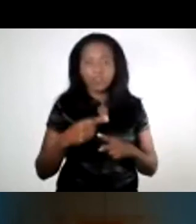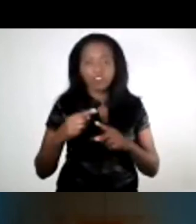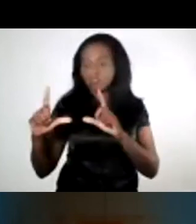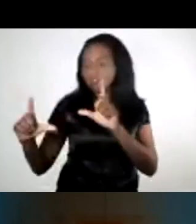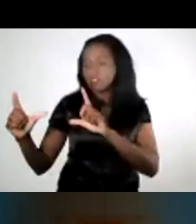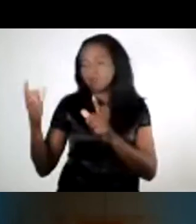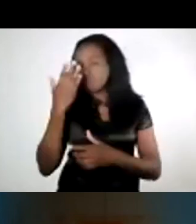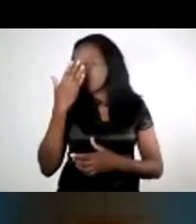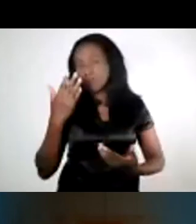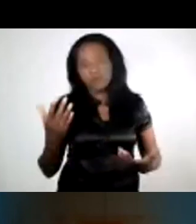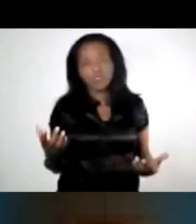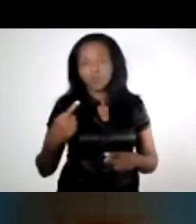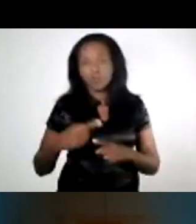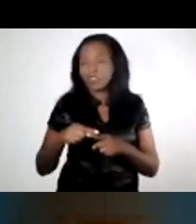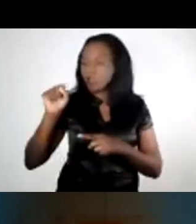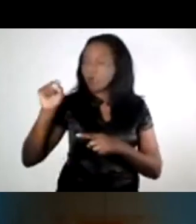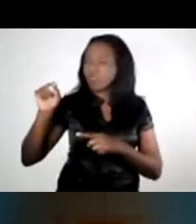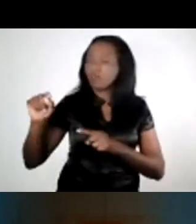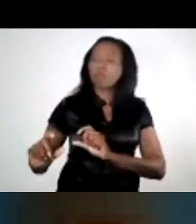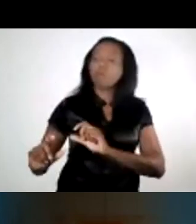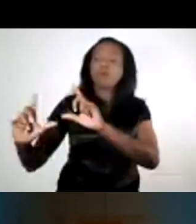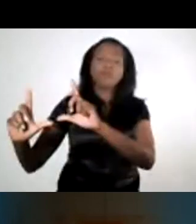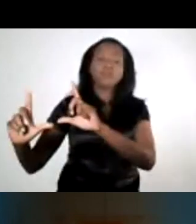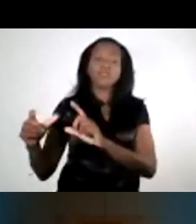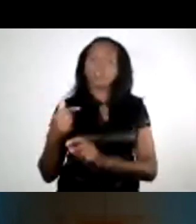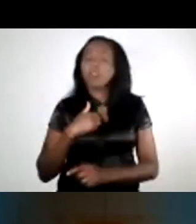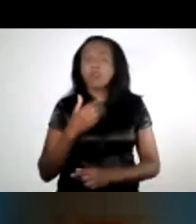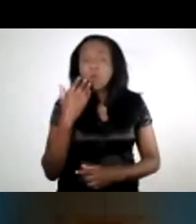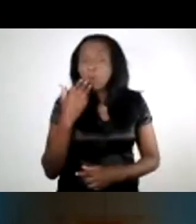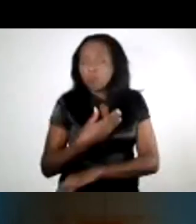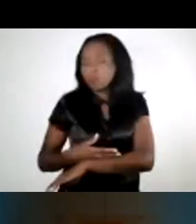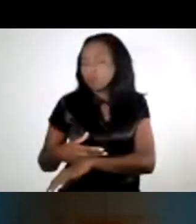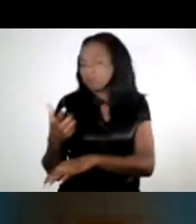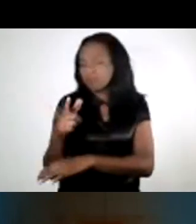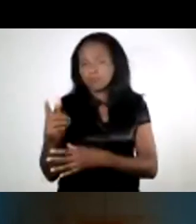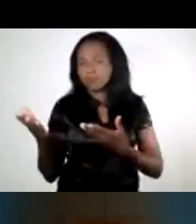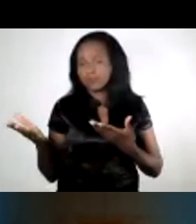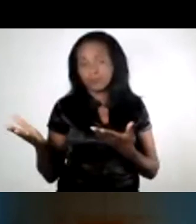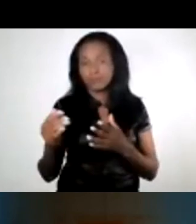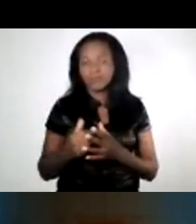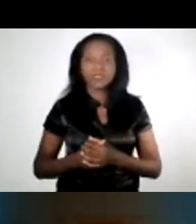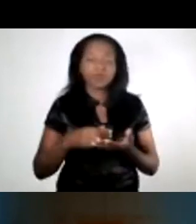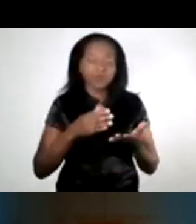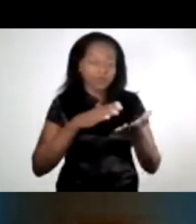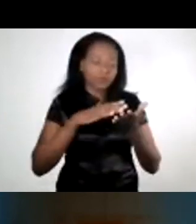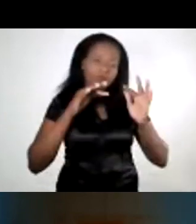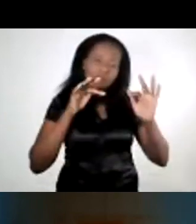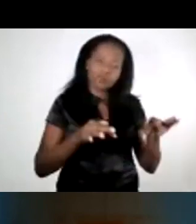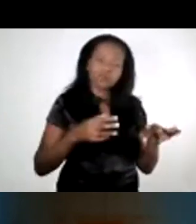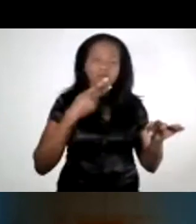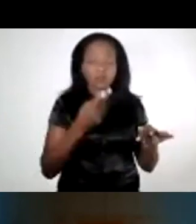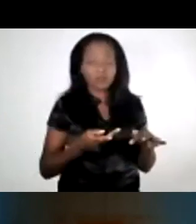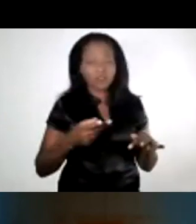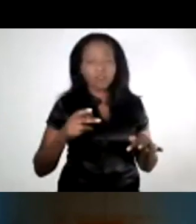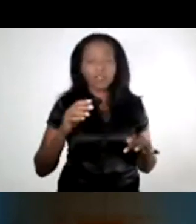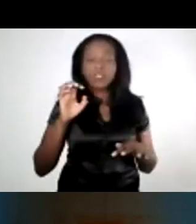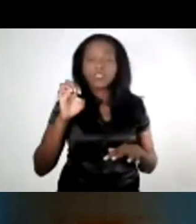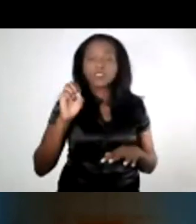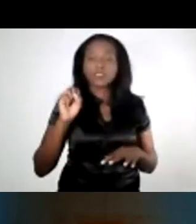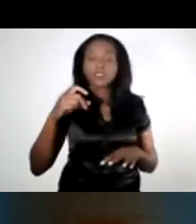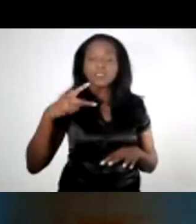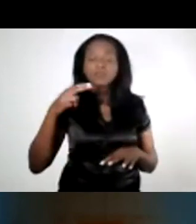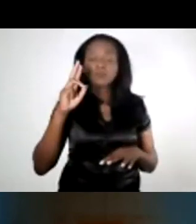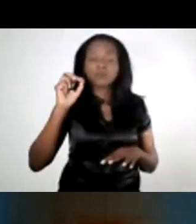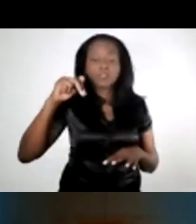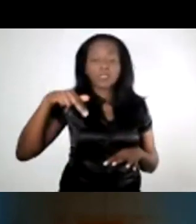televisão. Então, o livro finaliza com a esperança, e a esperança, a gente tem essa